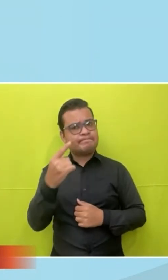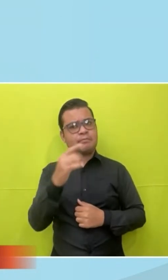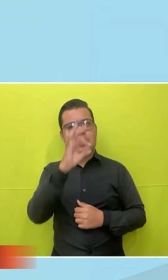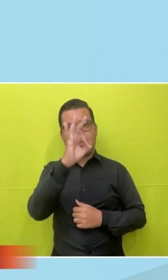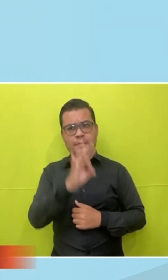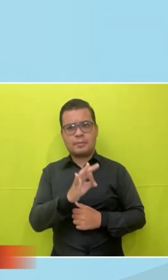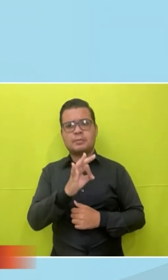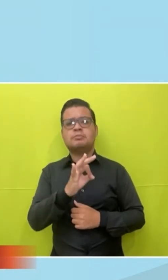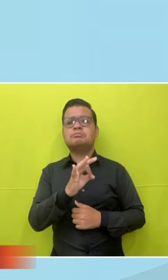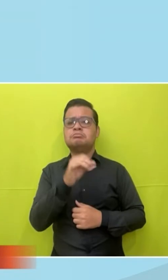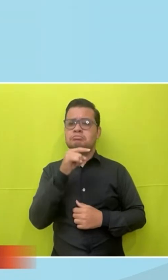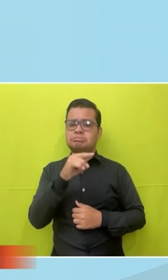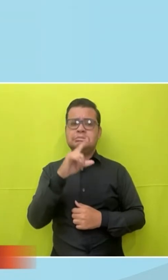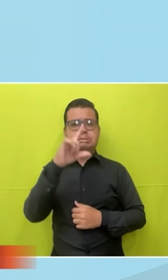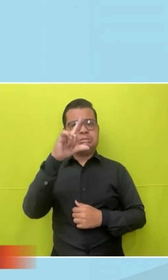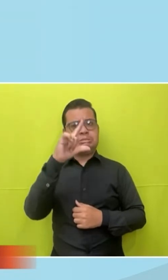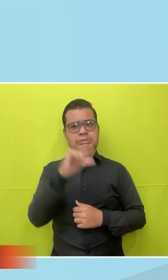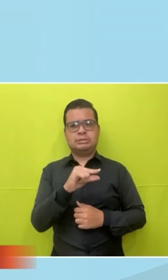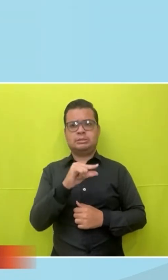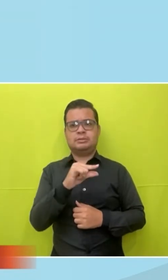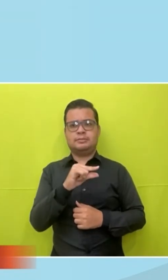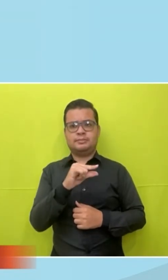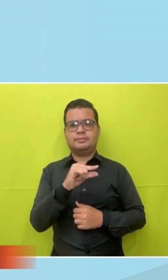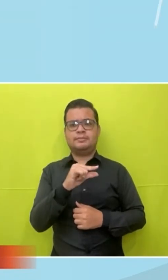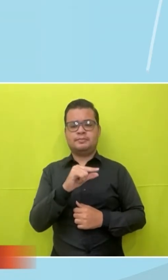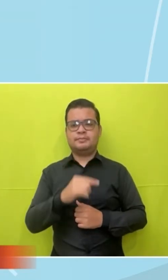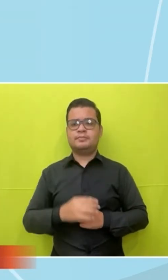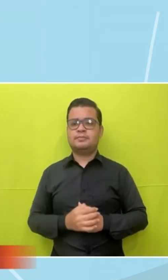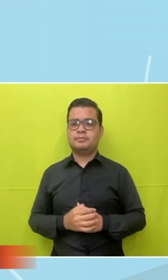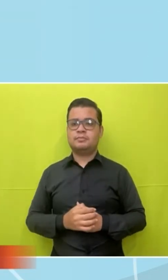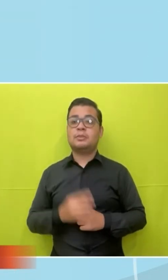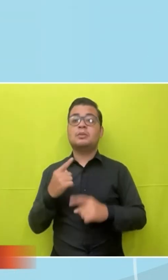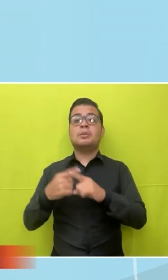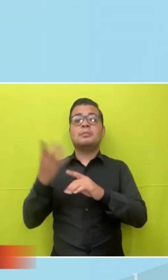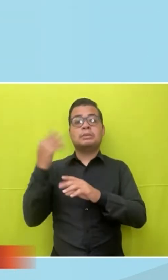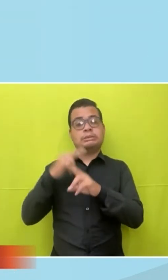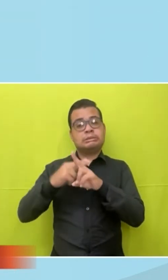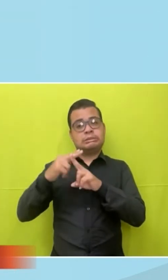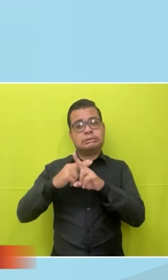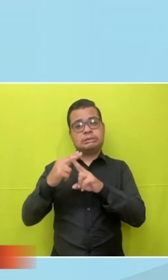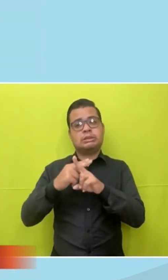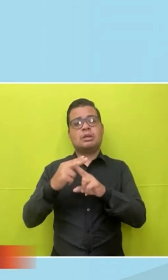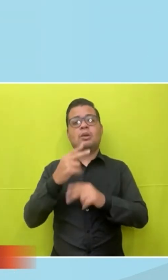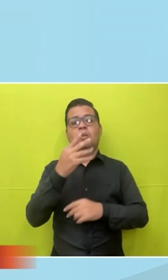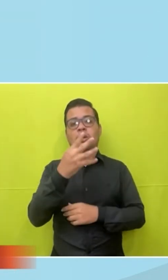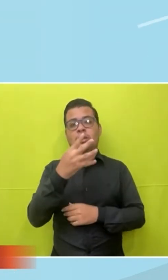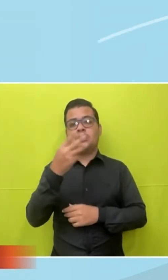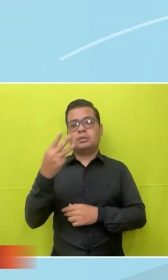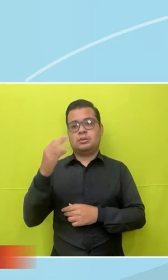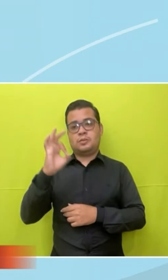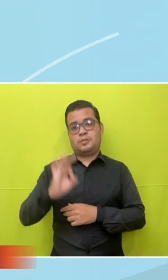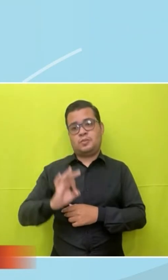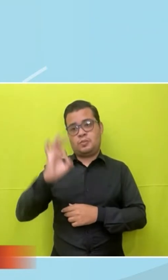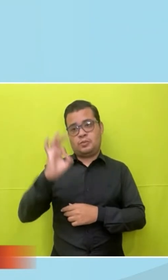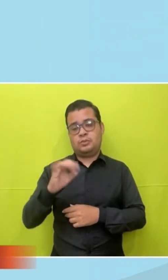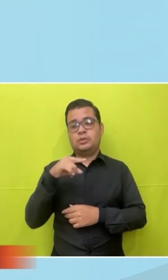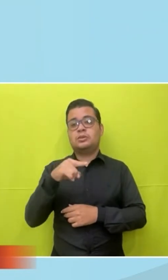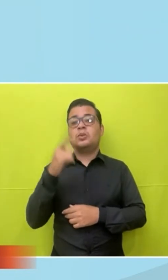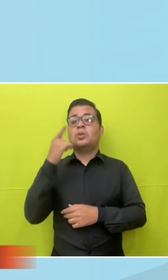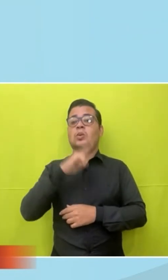do pico, né, de ocupação formal aqui no Brasil, que foi de 43%, alcançado no